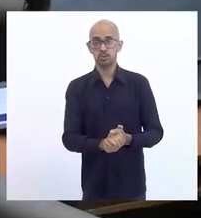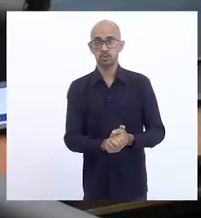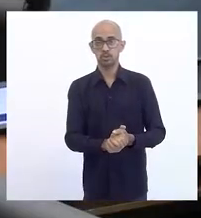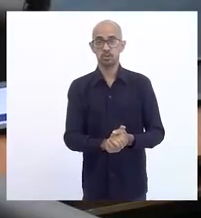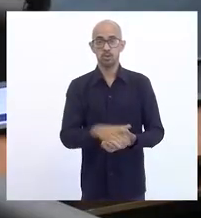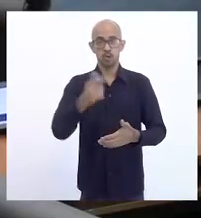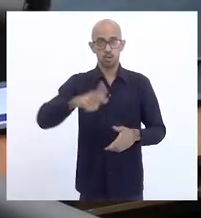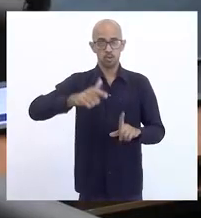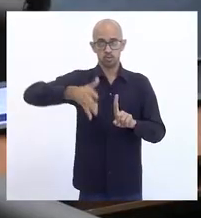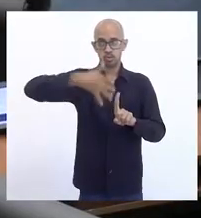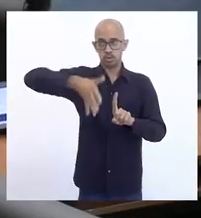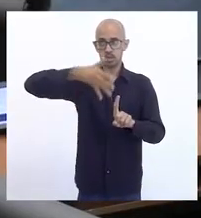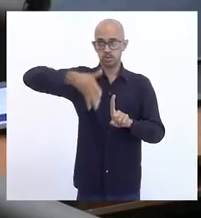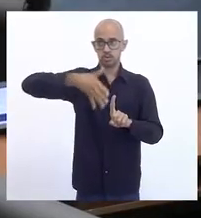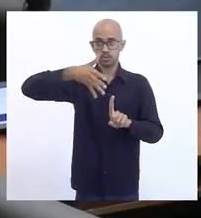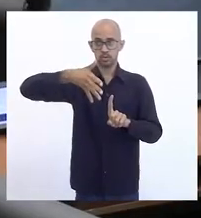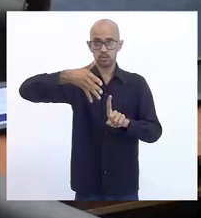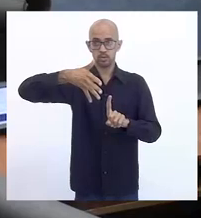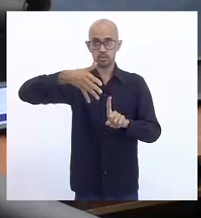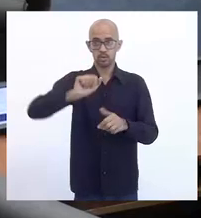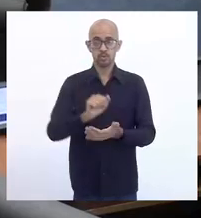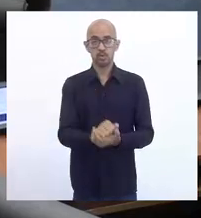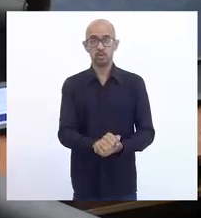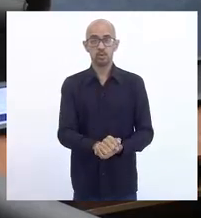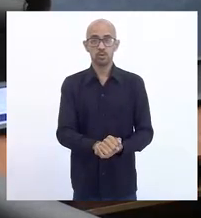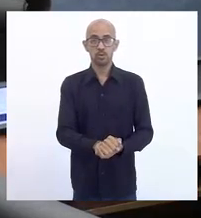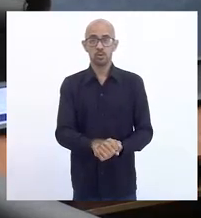Próximo orador inscrito é o deputado Eliomar Coelho.